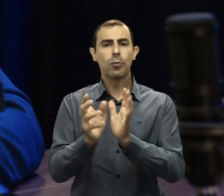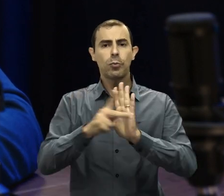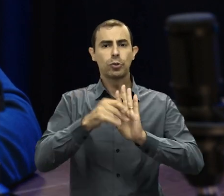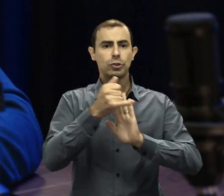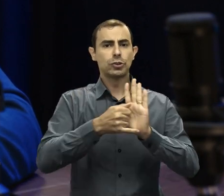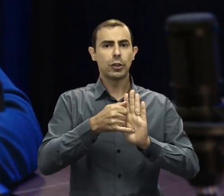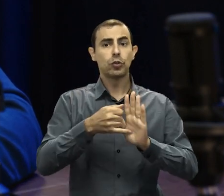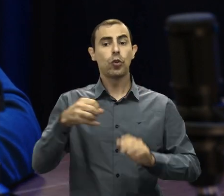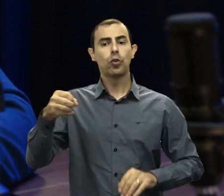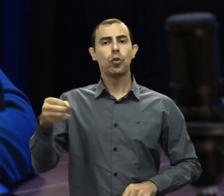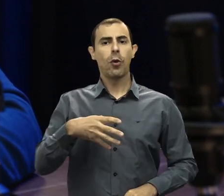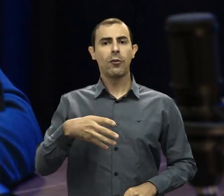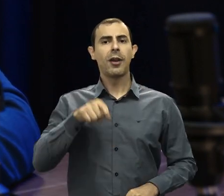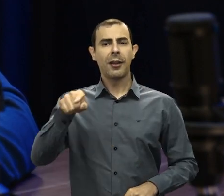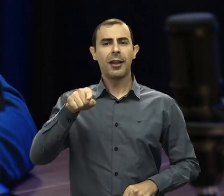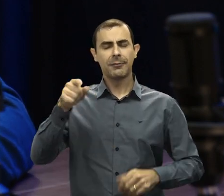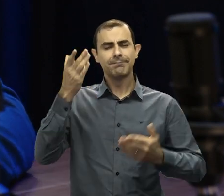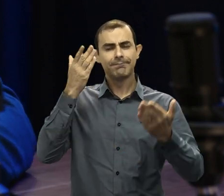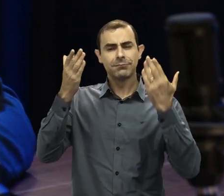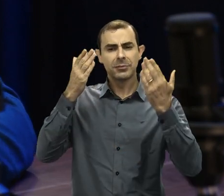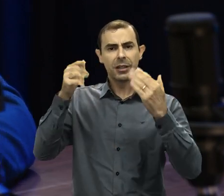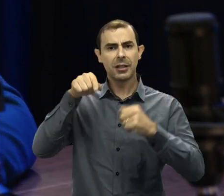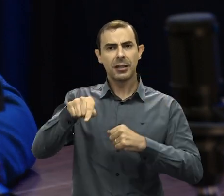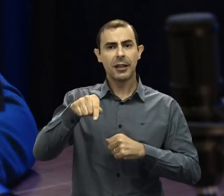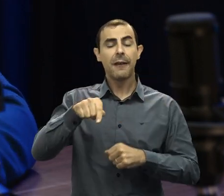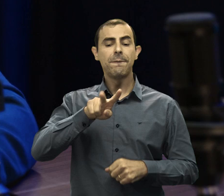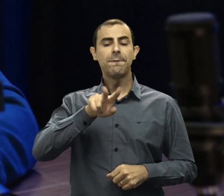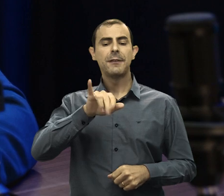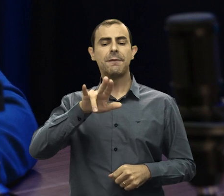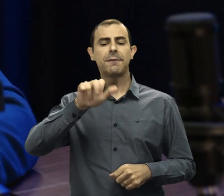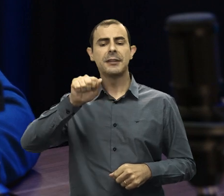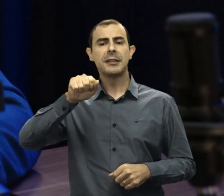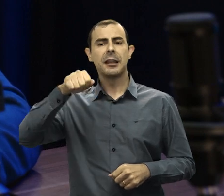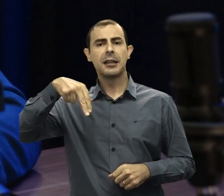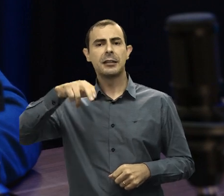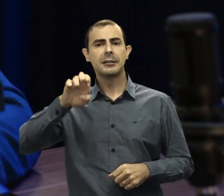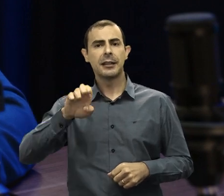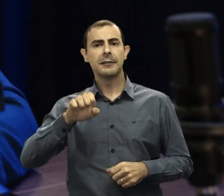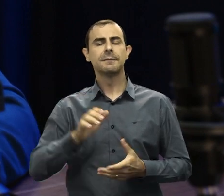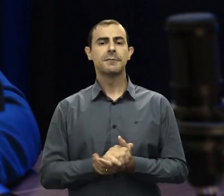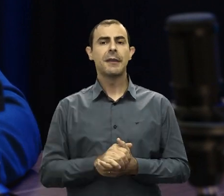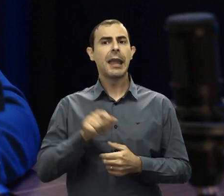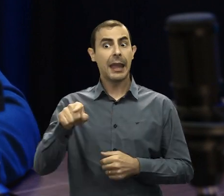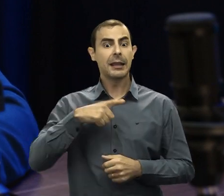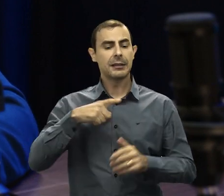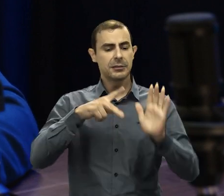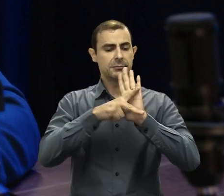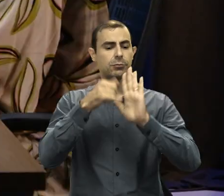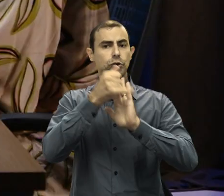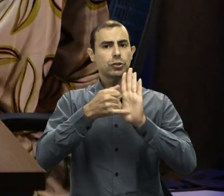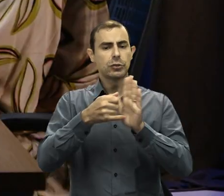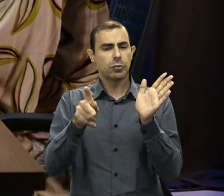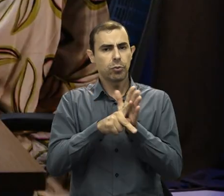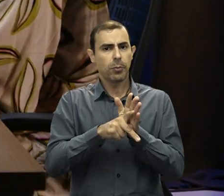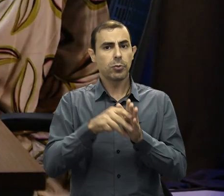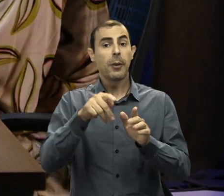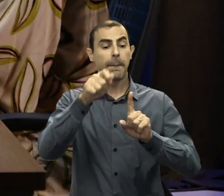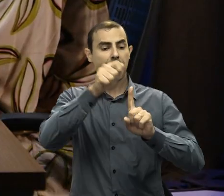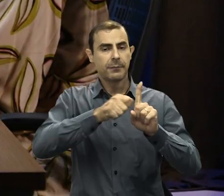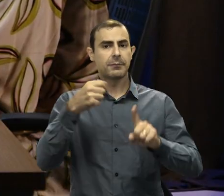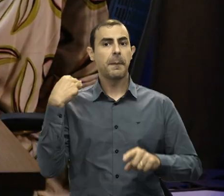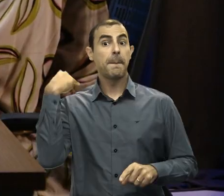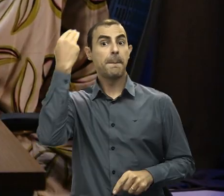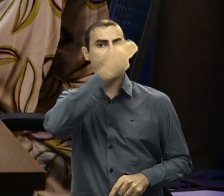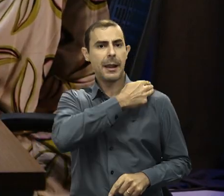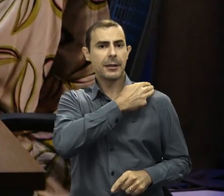Nova, a psicanalista Viviane Vaz, e ela já elaborava um projeto no mês de maio, porque o mês de maio